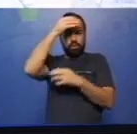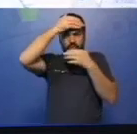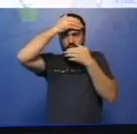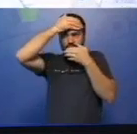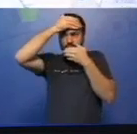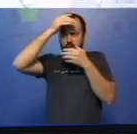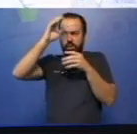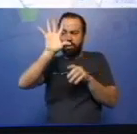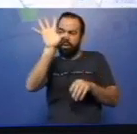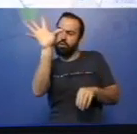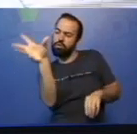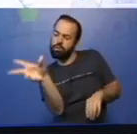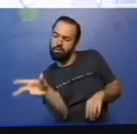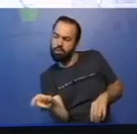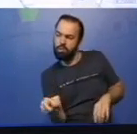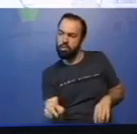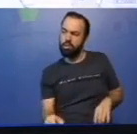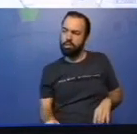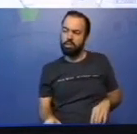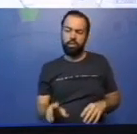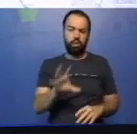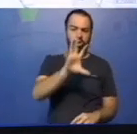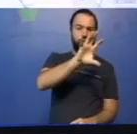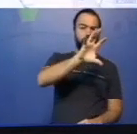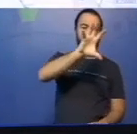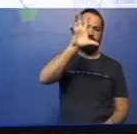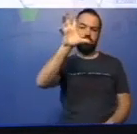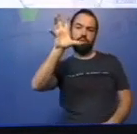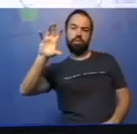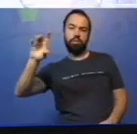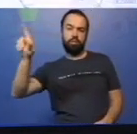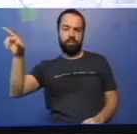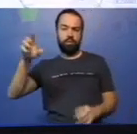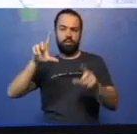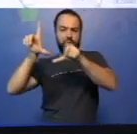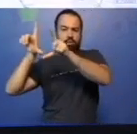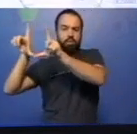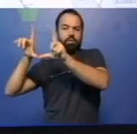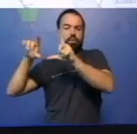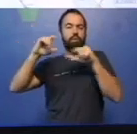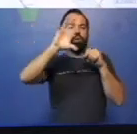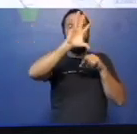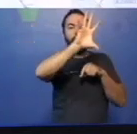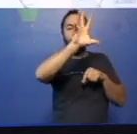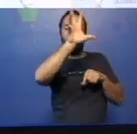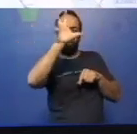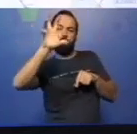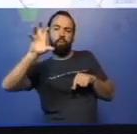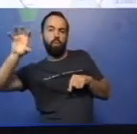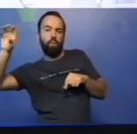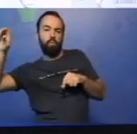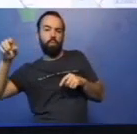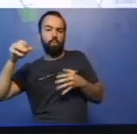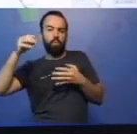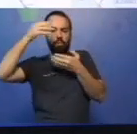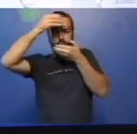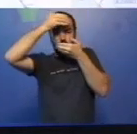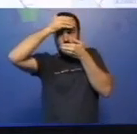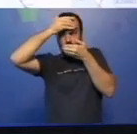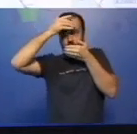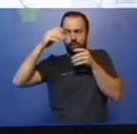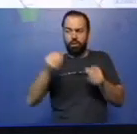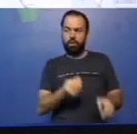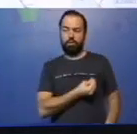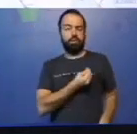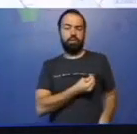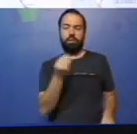a presença de acima de 70% da população, né, professando essa fé. Então, a expansão do